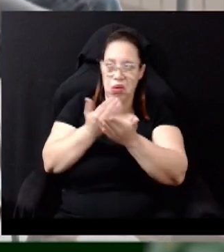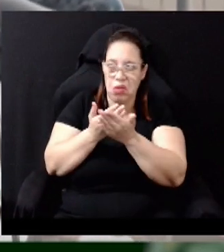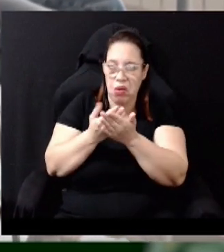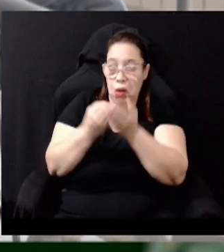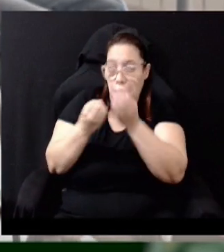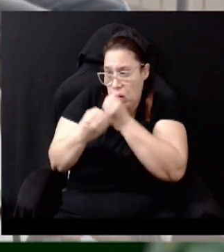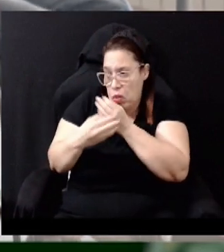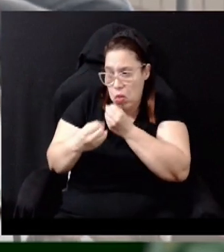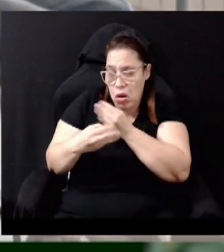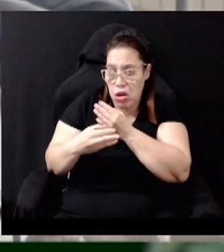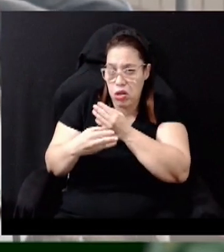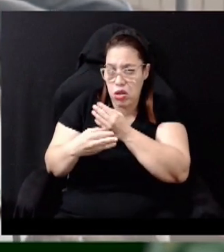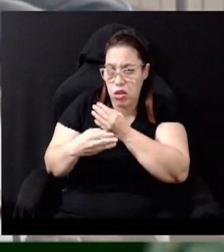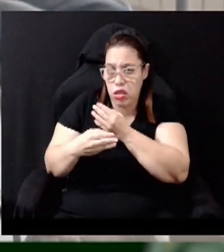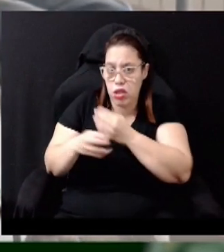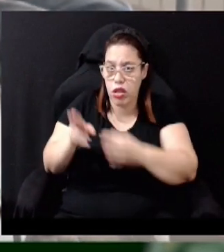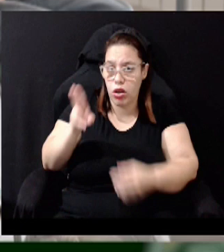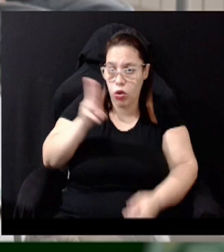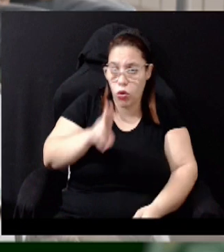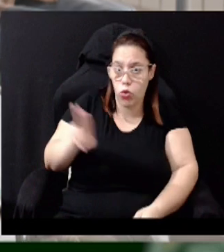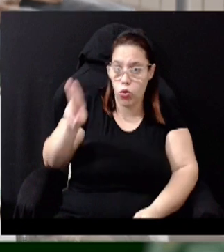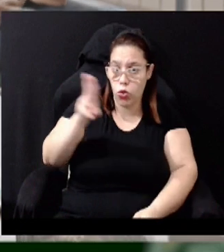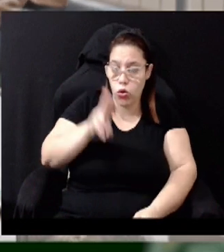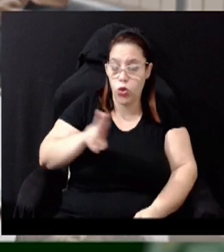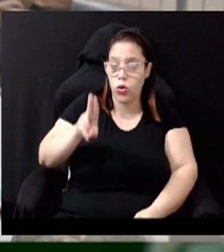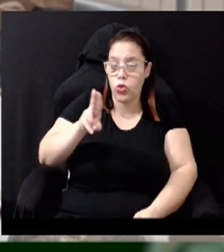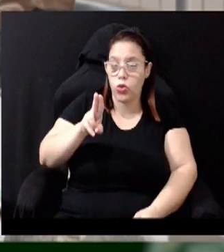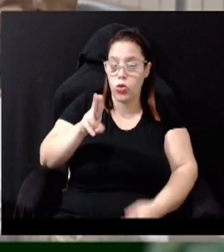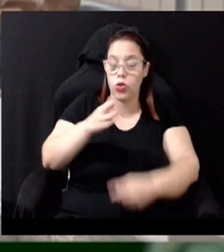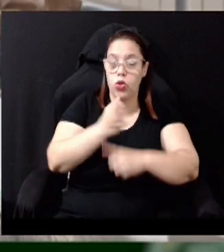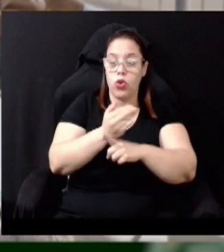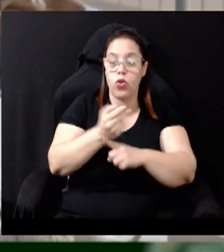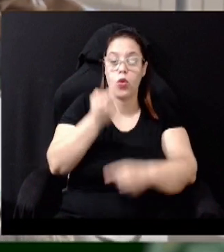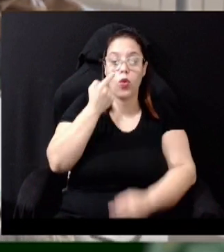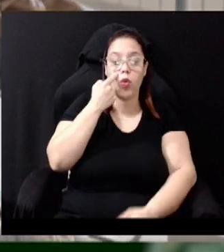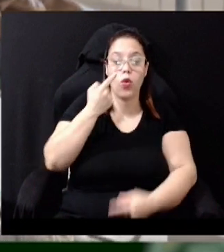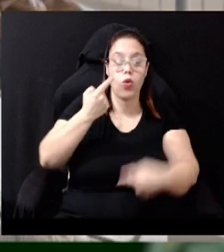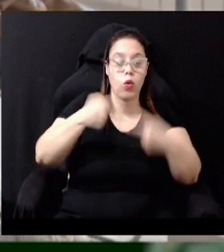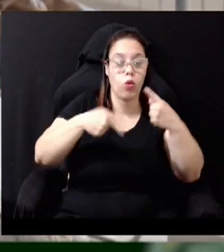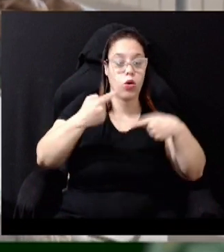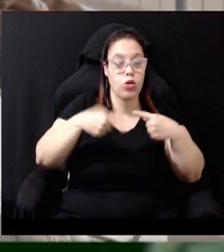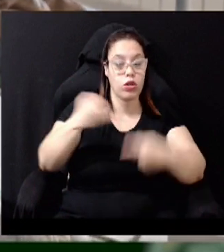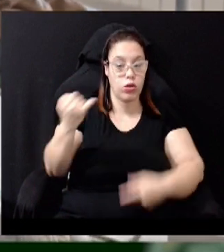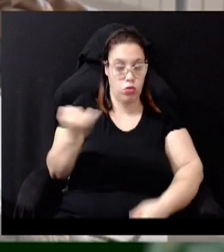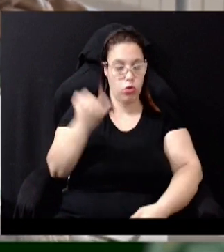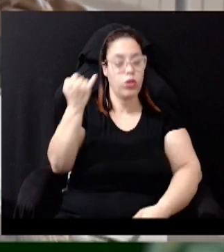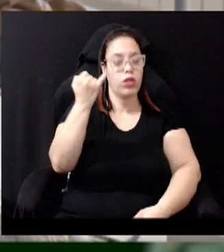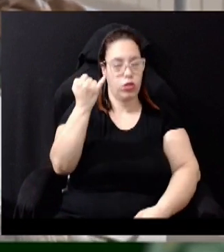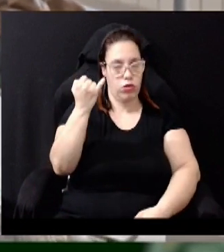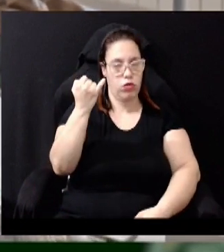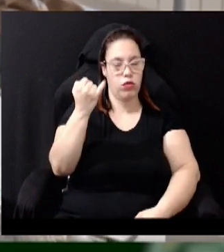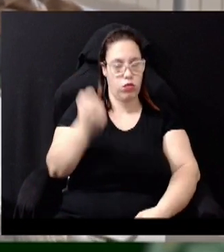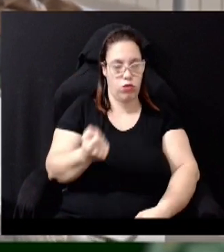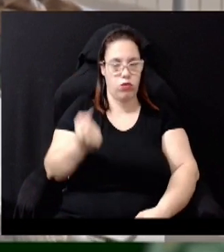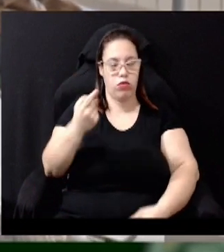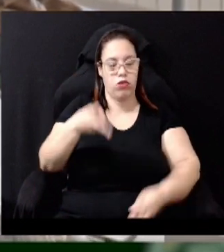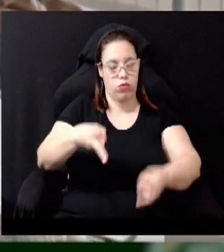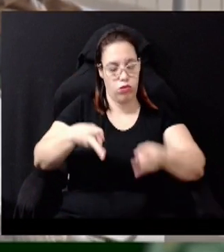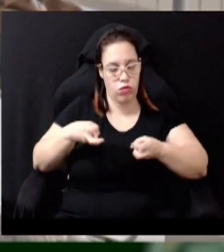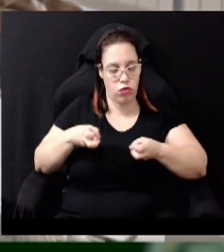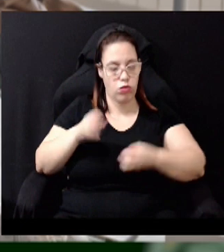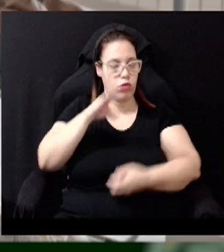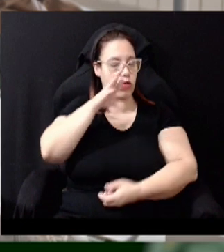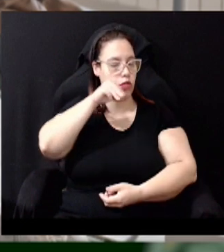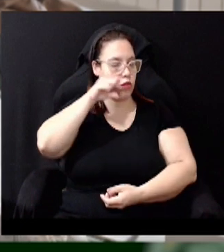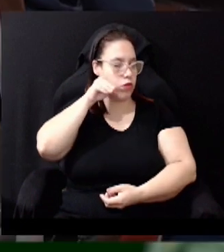o uso da tecnologia. Veja, isso é uma discussão também importante. Primeiro, a gente percebe que o adolescente ele